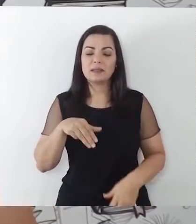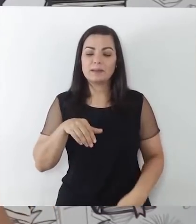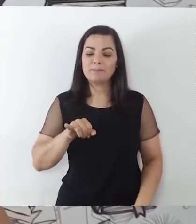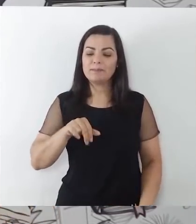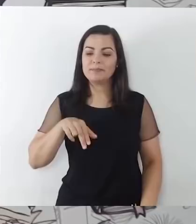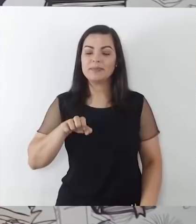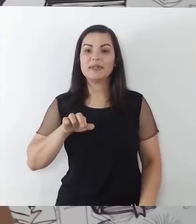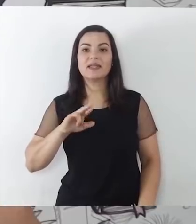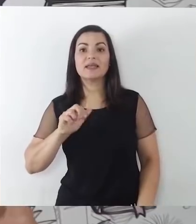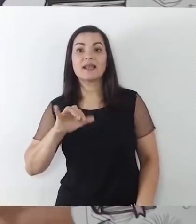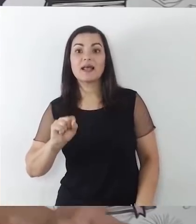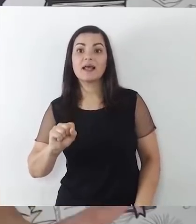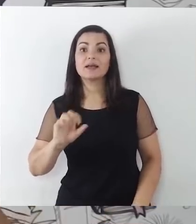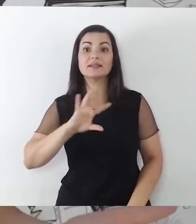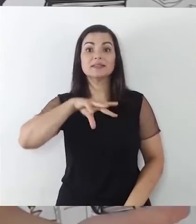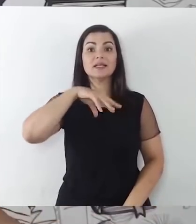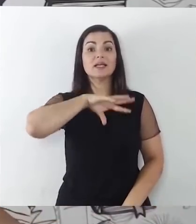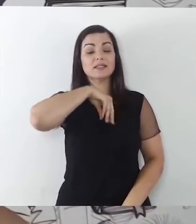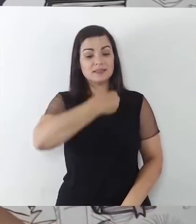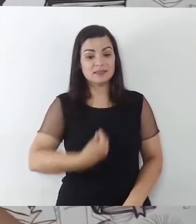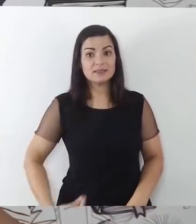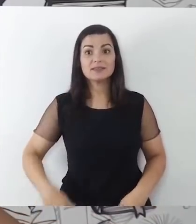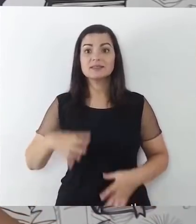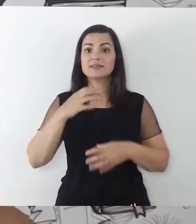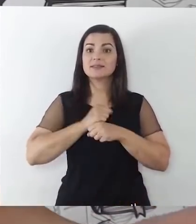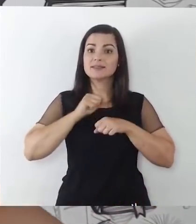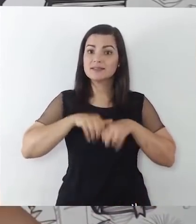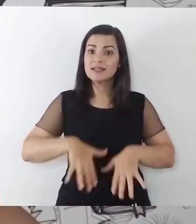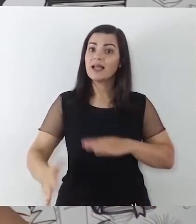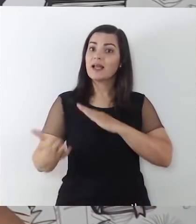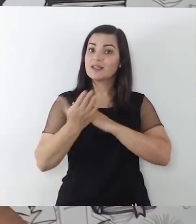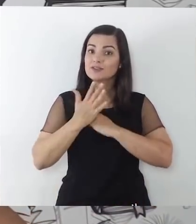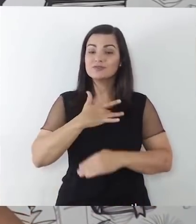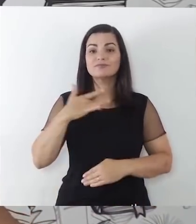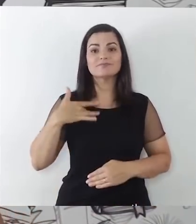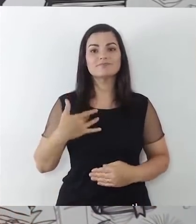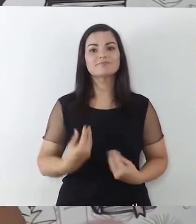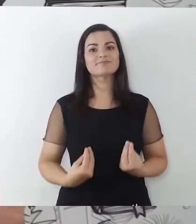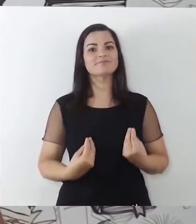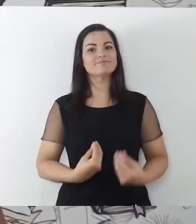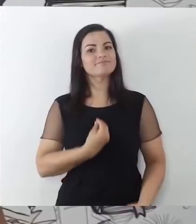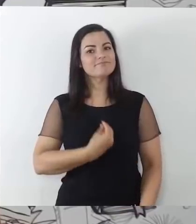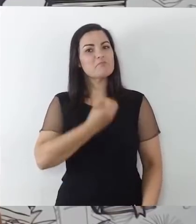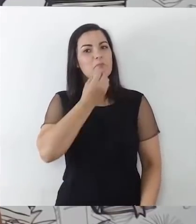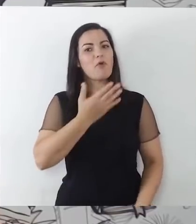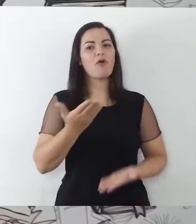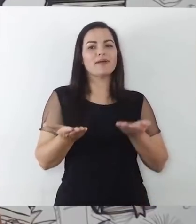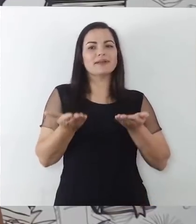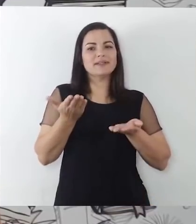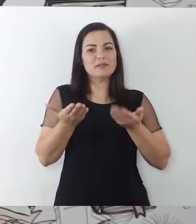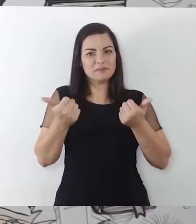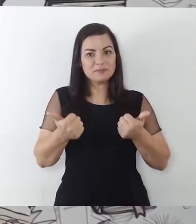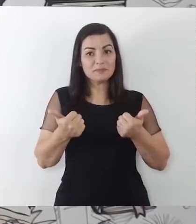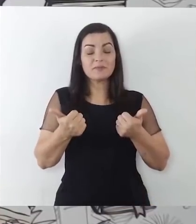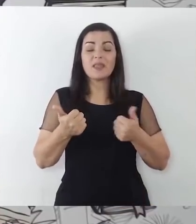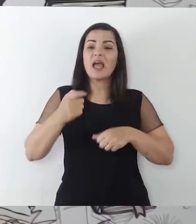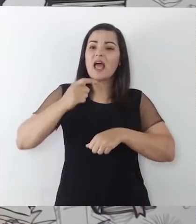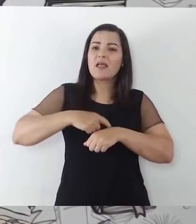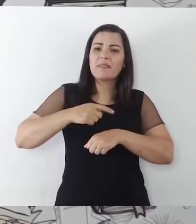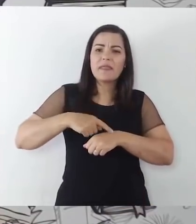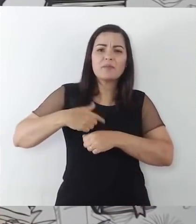ficar aberto para você fazer a sua postagem, a sua contribuição e fazer parte desse super livro que nós